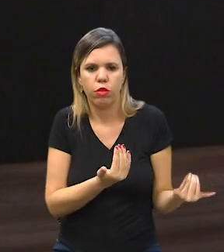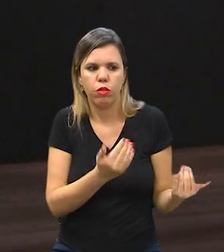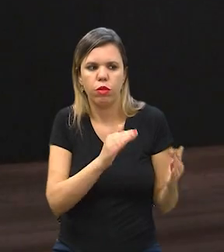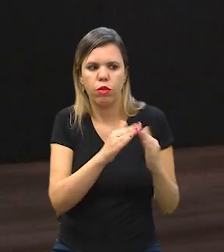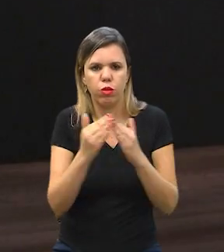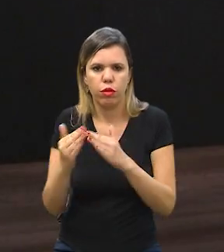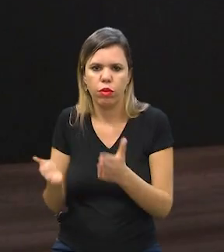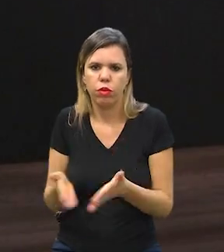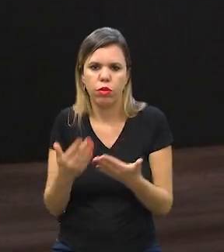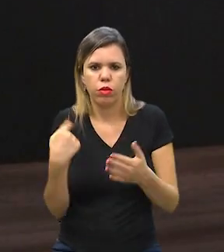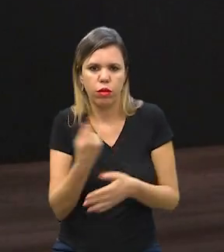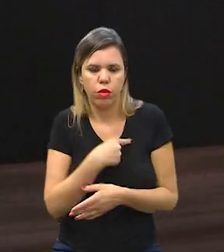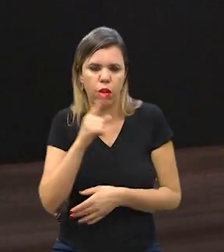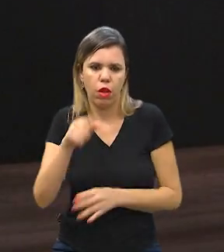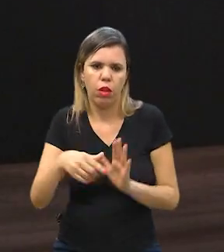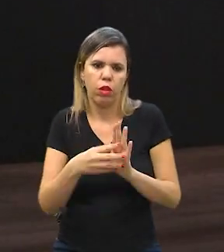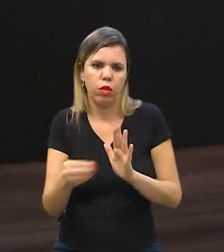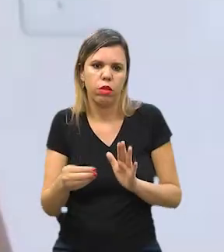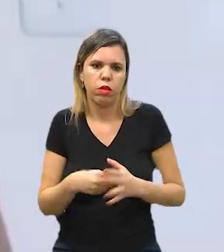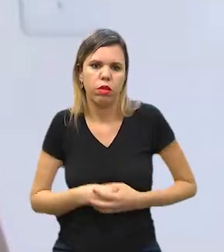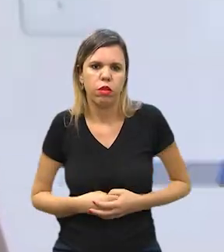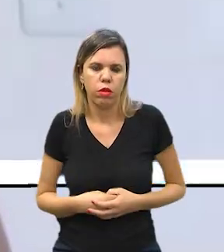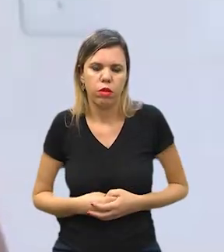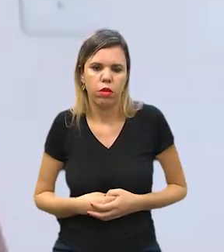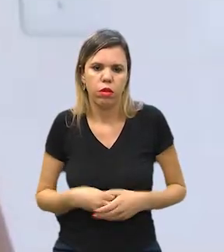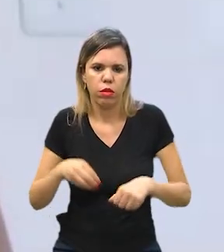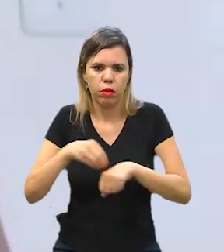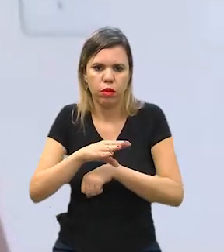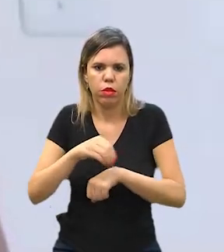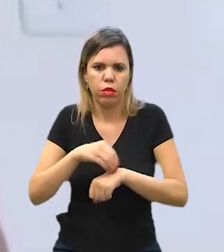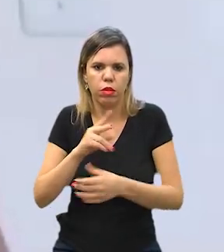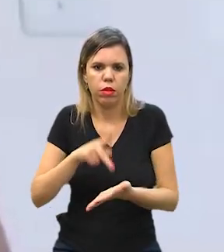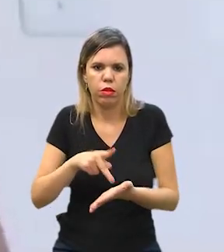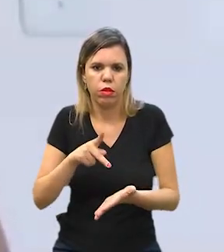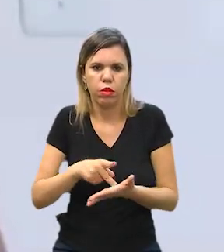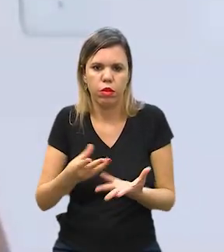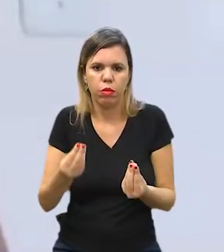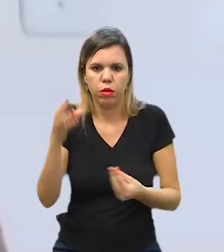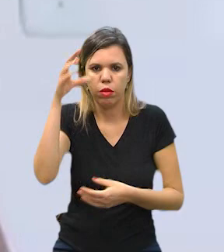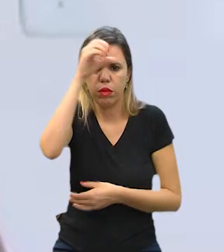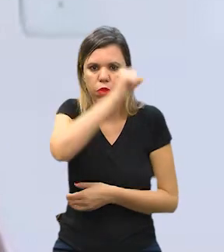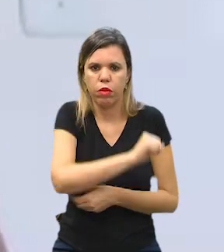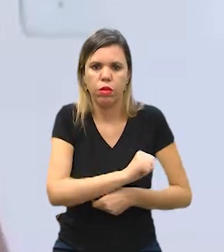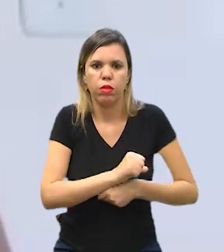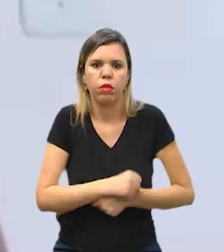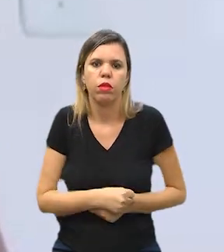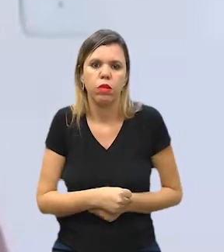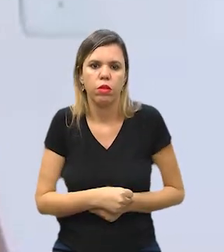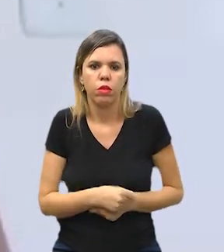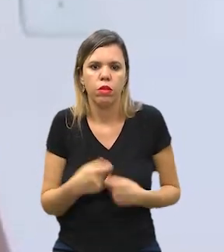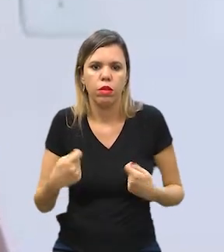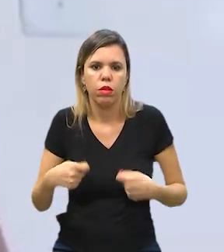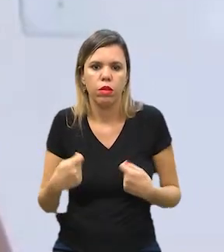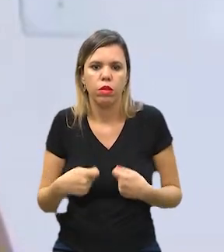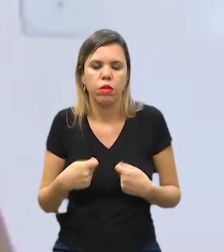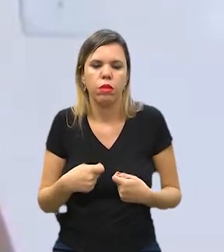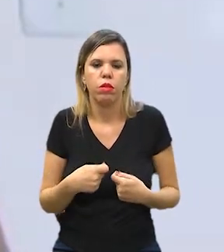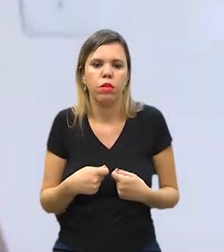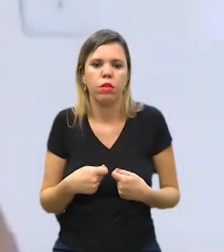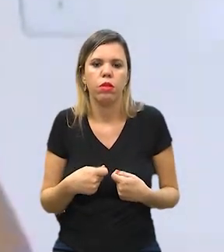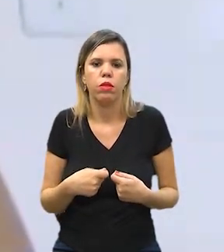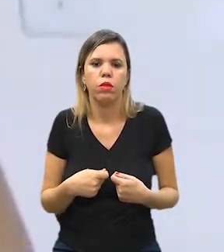empreender, principalmente o jovem de periferia? Para nós é um modelo que está trazendo, na verdade, muitos aprendizados, né,